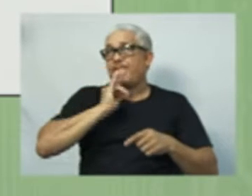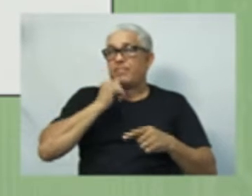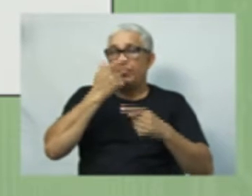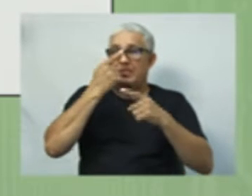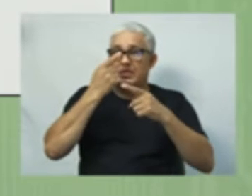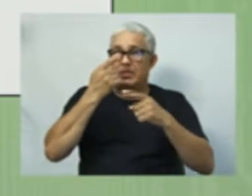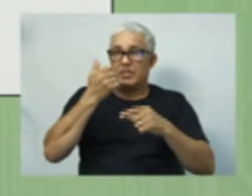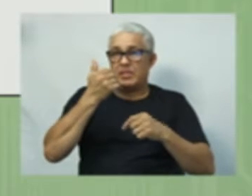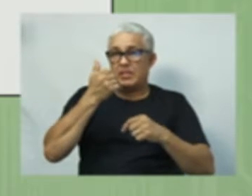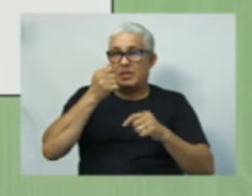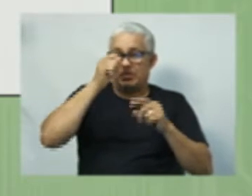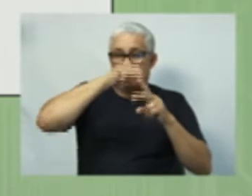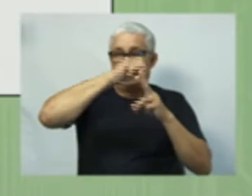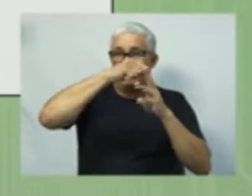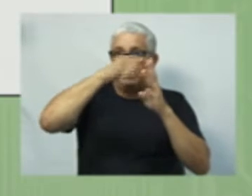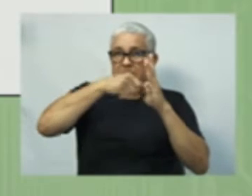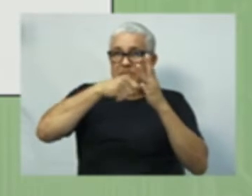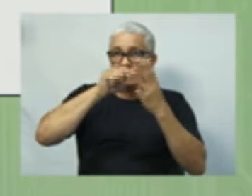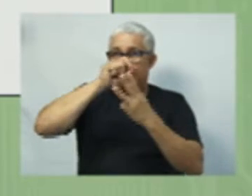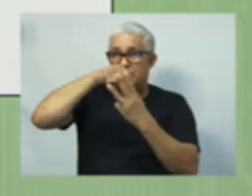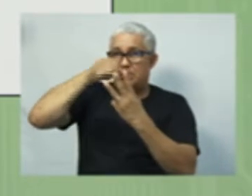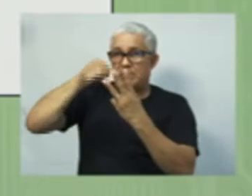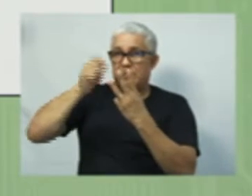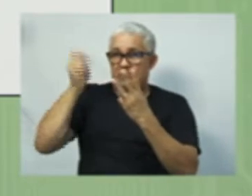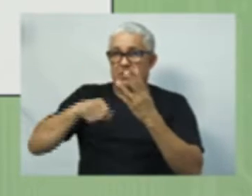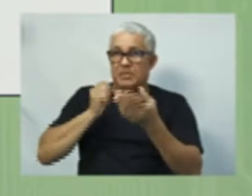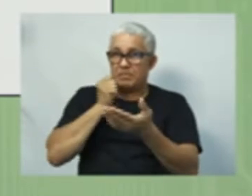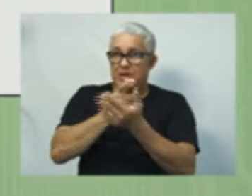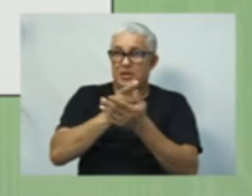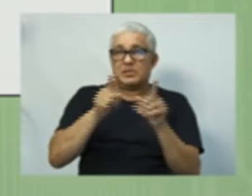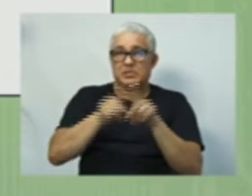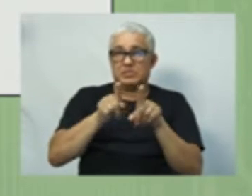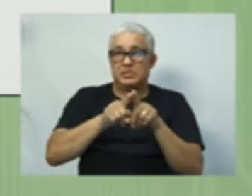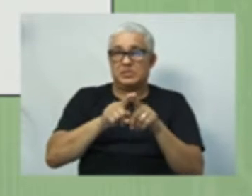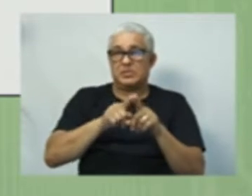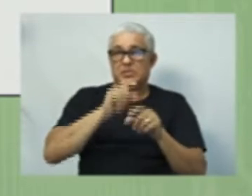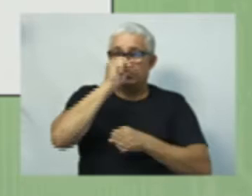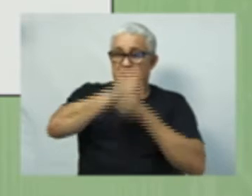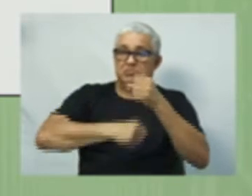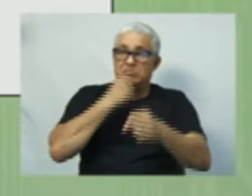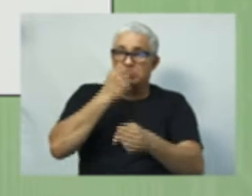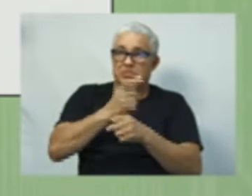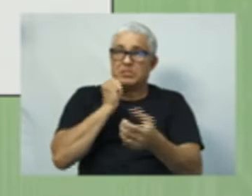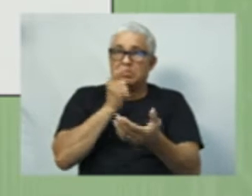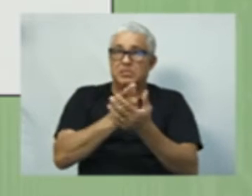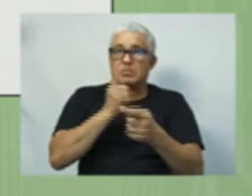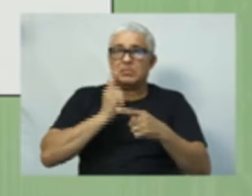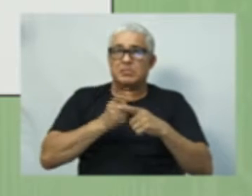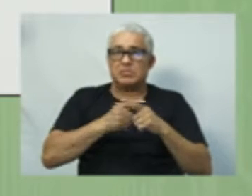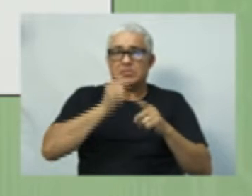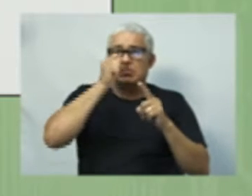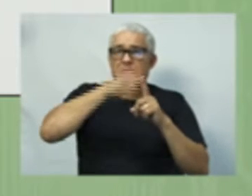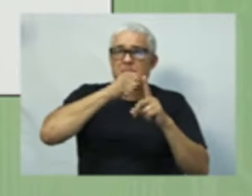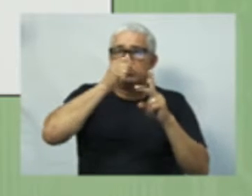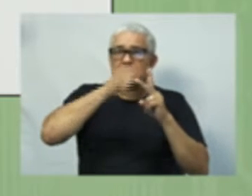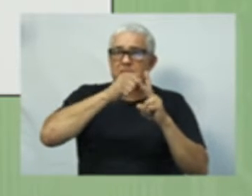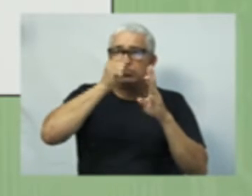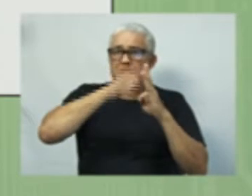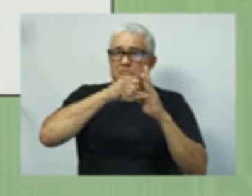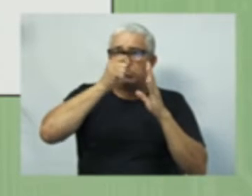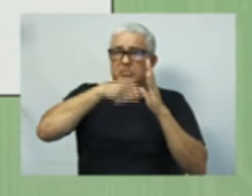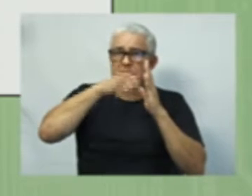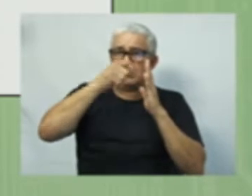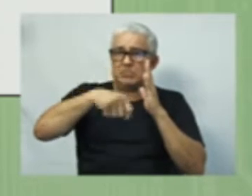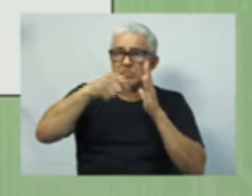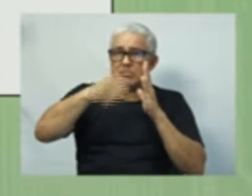ou, desculpe, trimestralmente, ou pagar a cada uma vez ao ano, porque você vai pagar todo mês. E